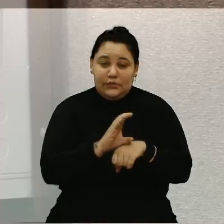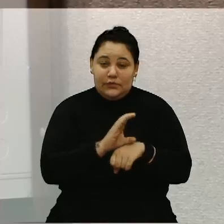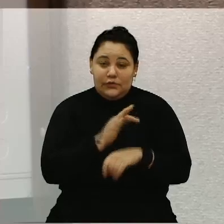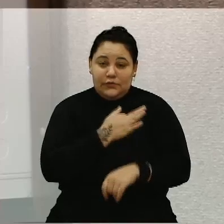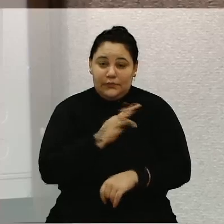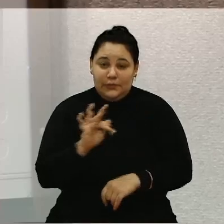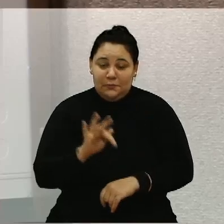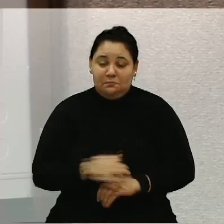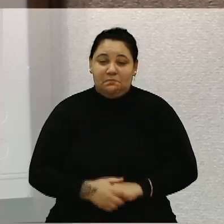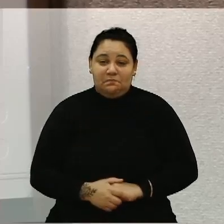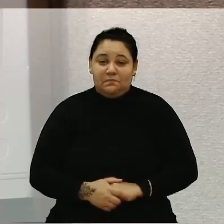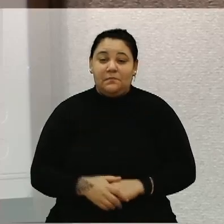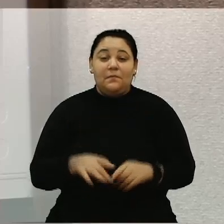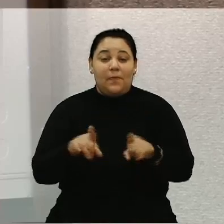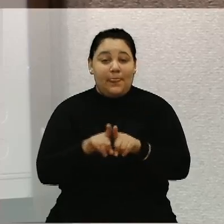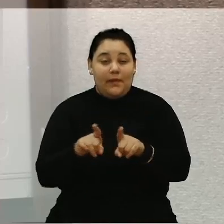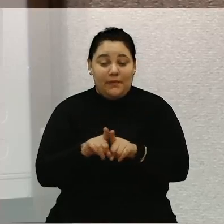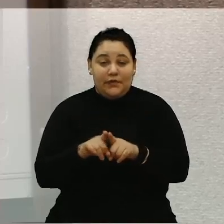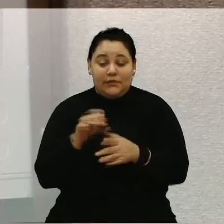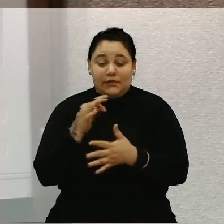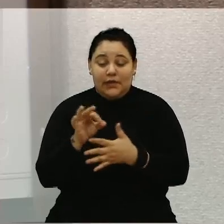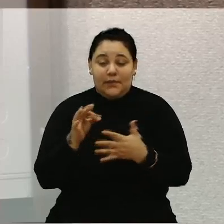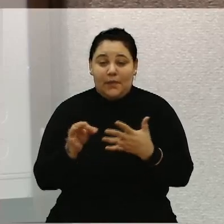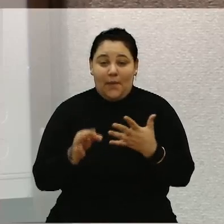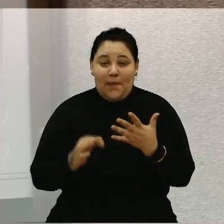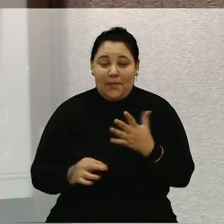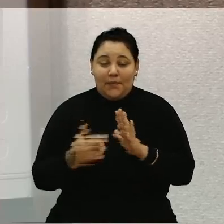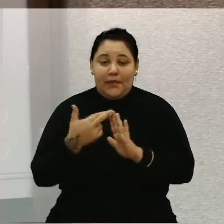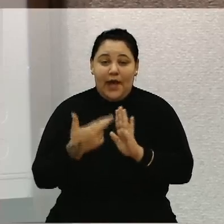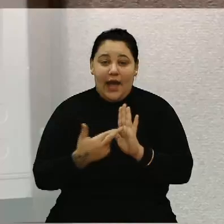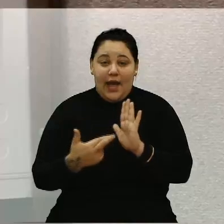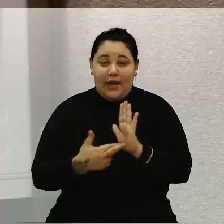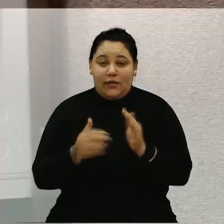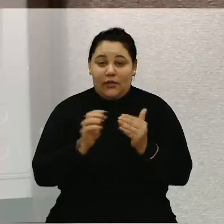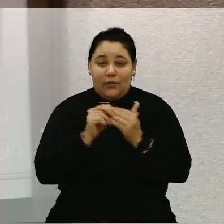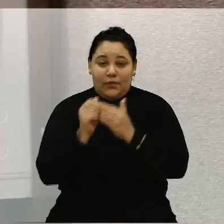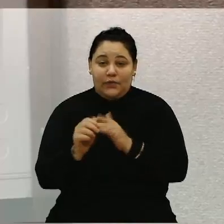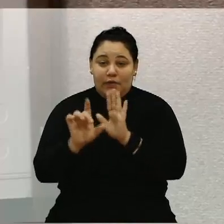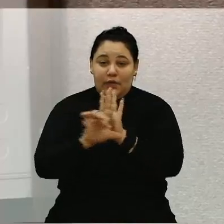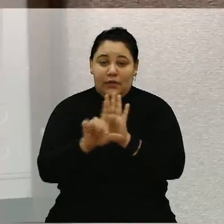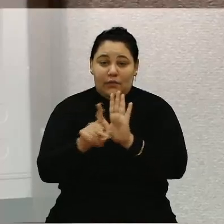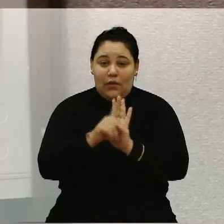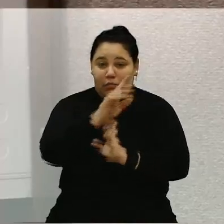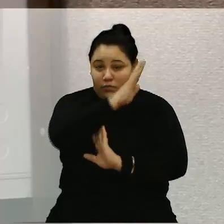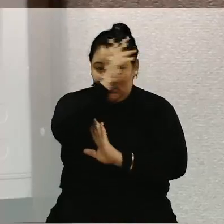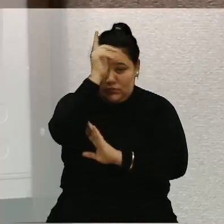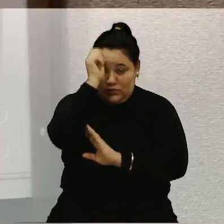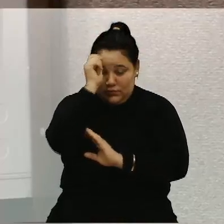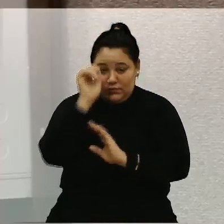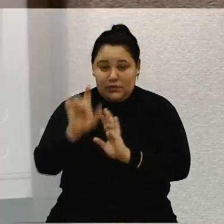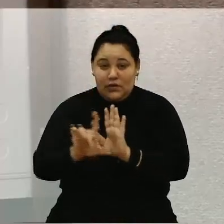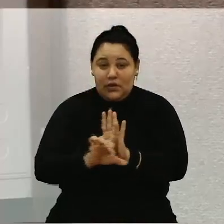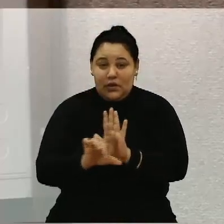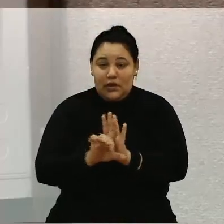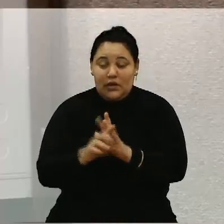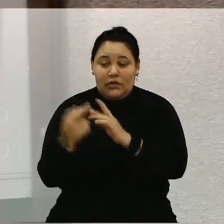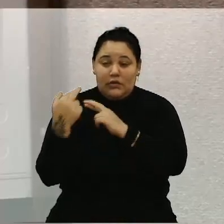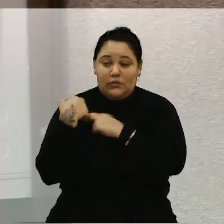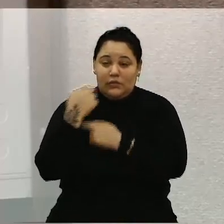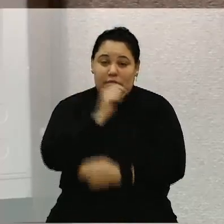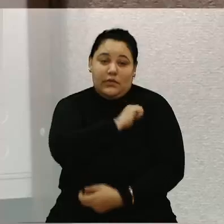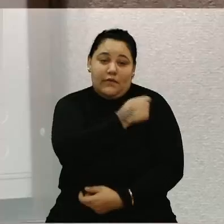Federal, assim como nos regramentos previstos da Lei do Município e Lei de Responsabilidade